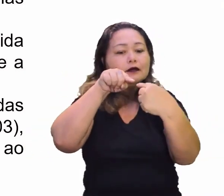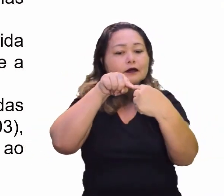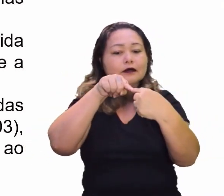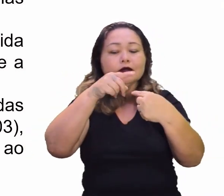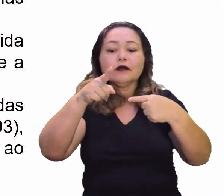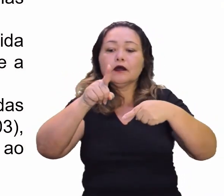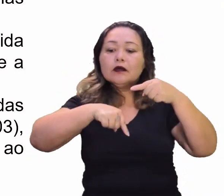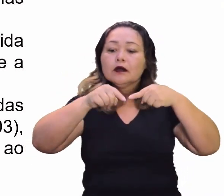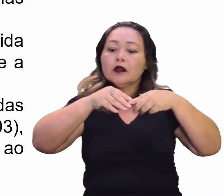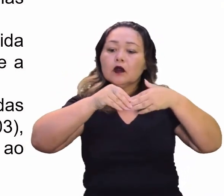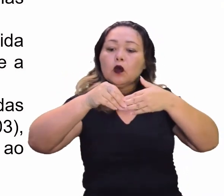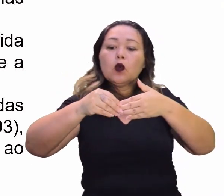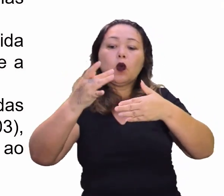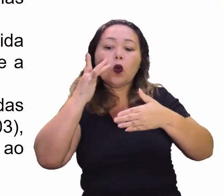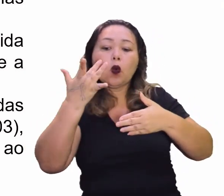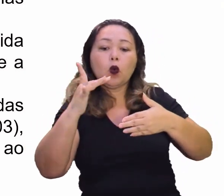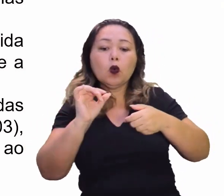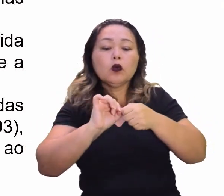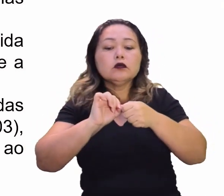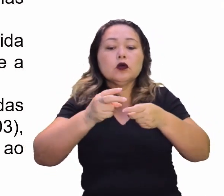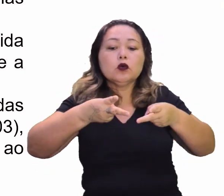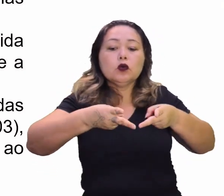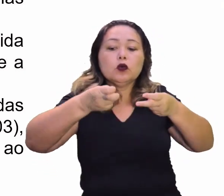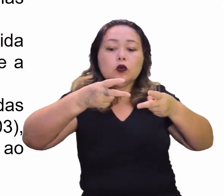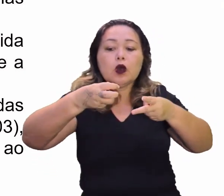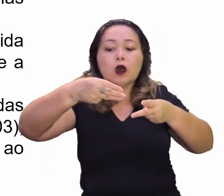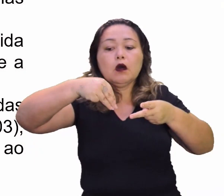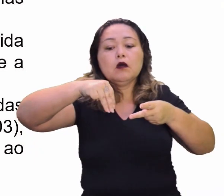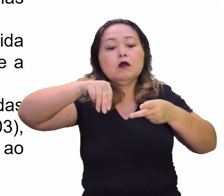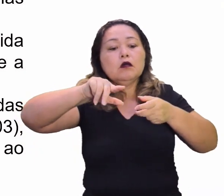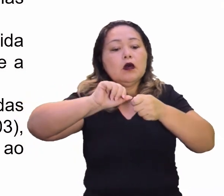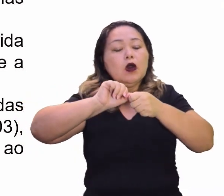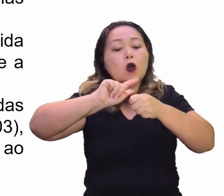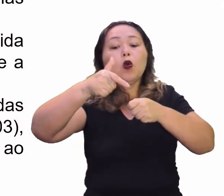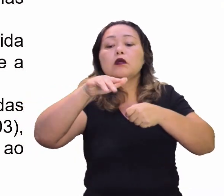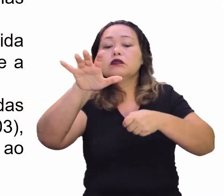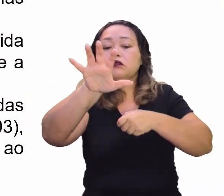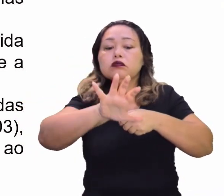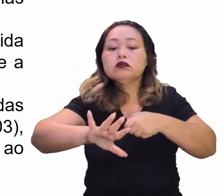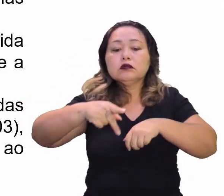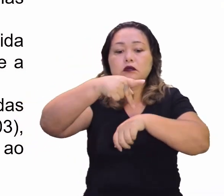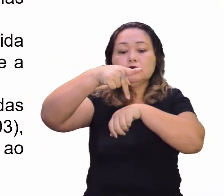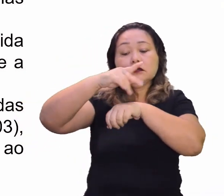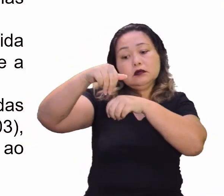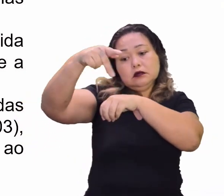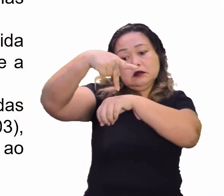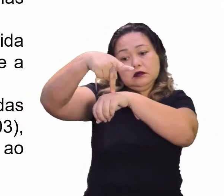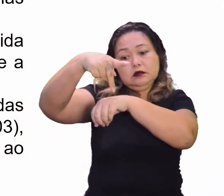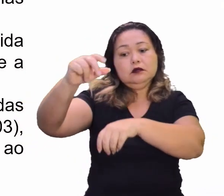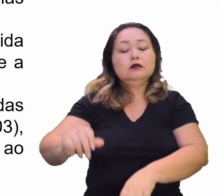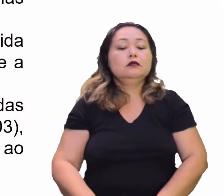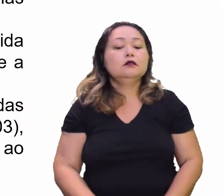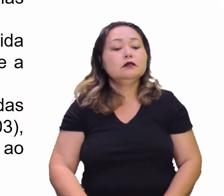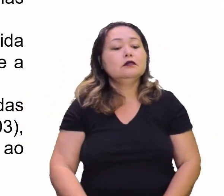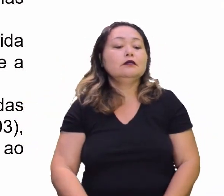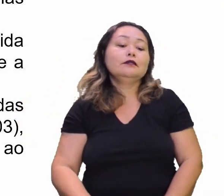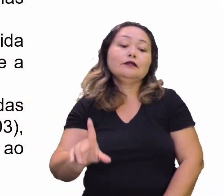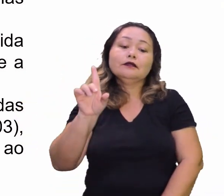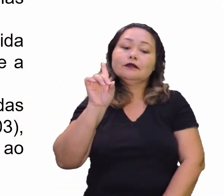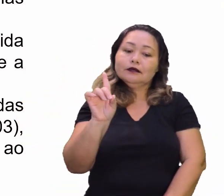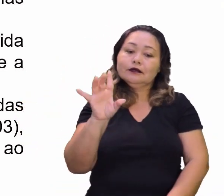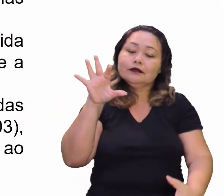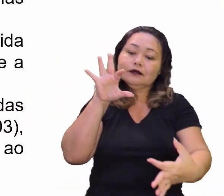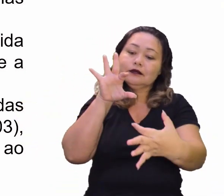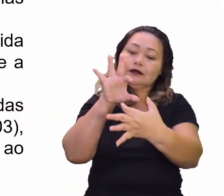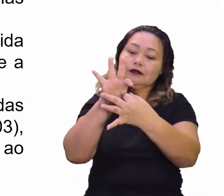como objetivo escoar o ouro extraído das minas para outras regiões do país e para o exterior.